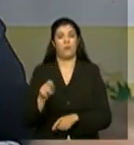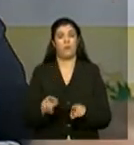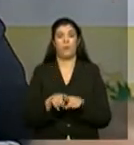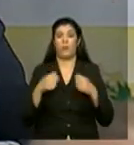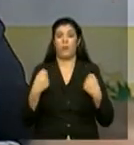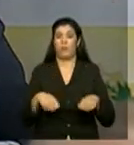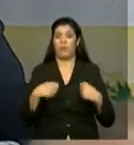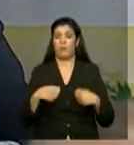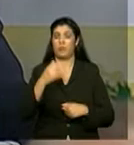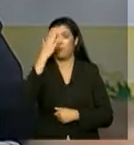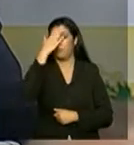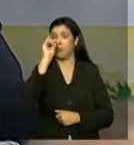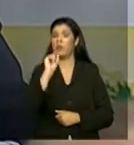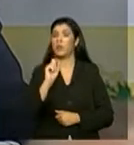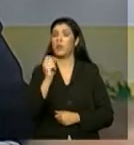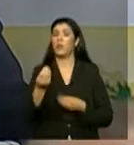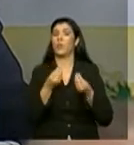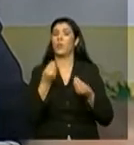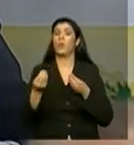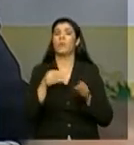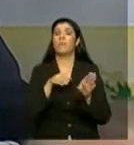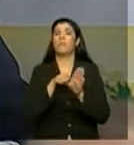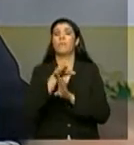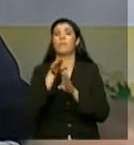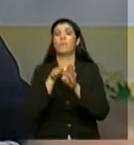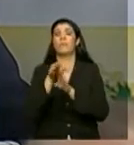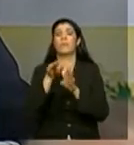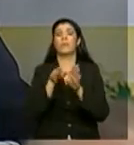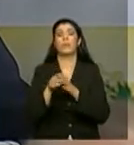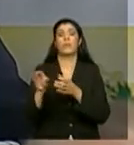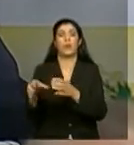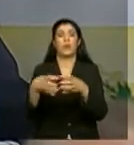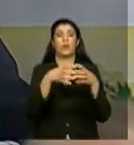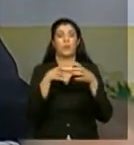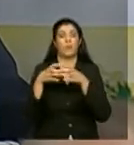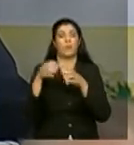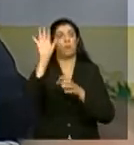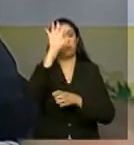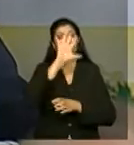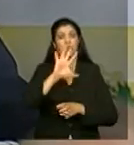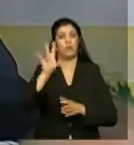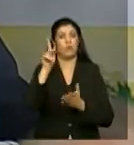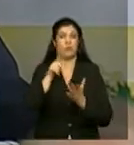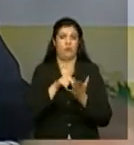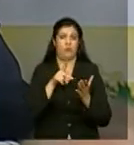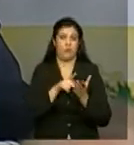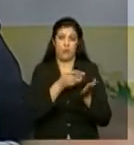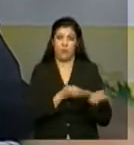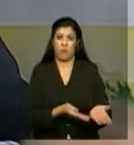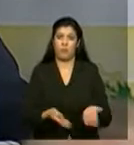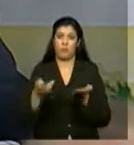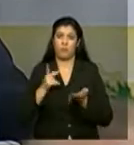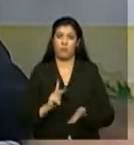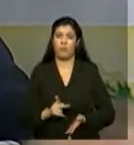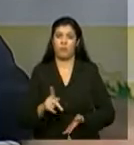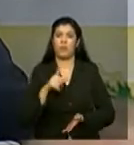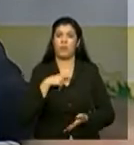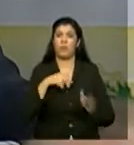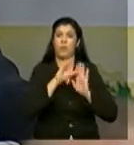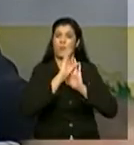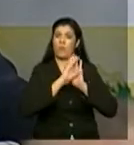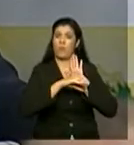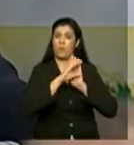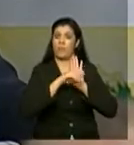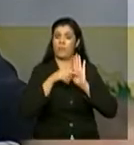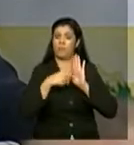também saber que recomendações a própria comenta comissão nacional da verdade dará é porque vai haver um capítulo específico